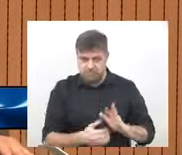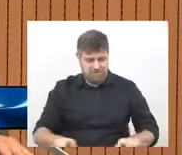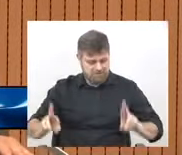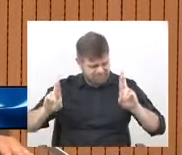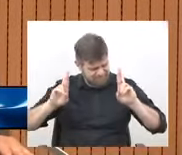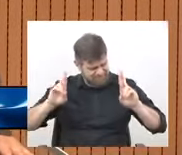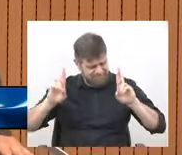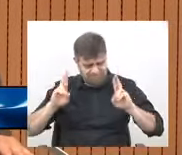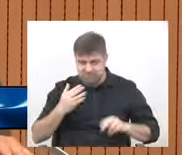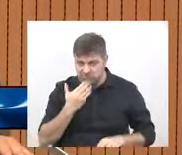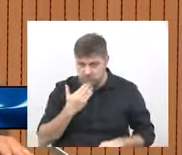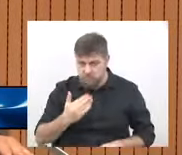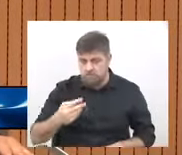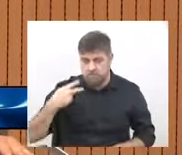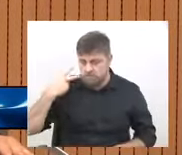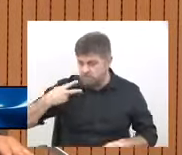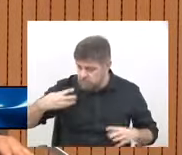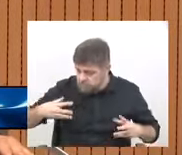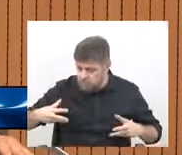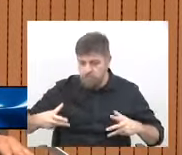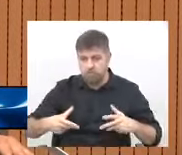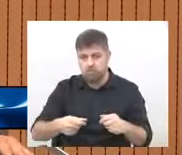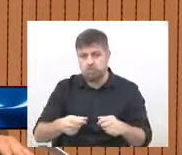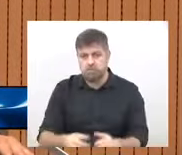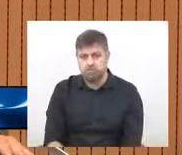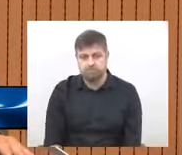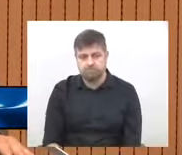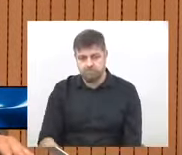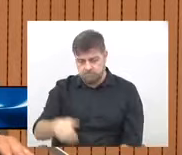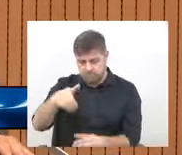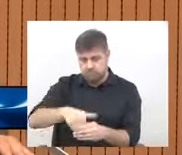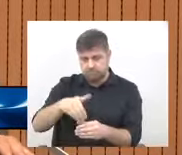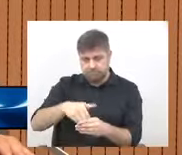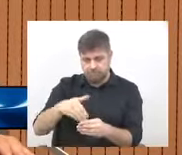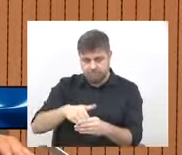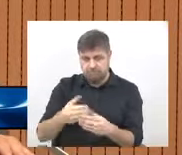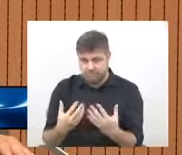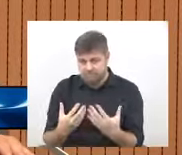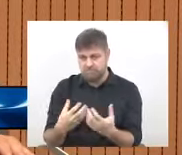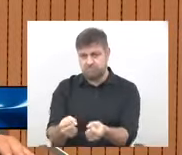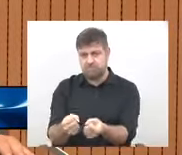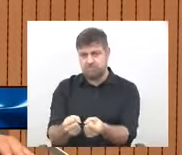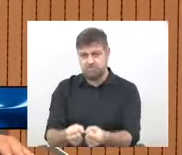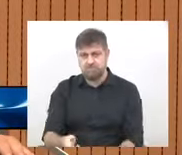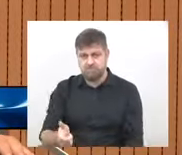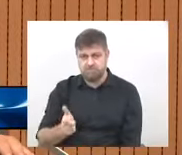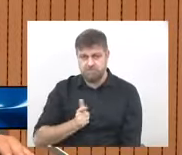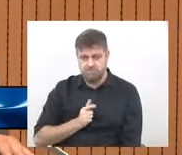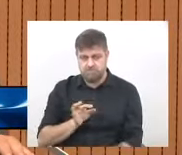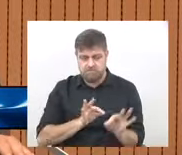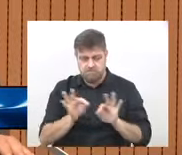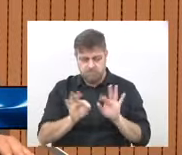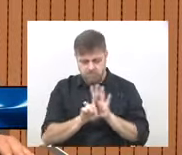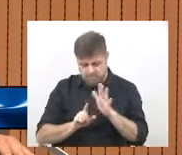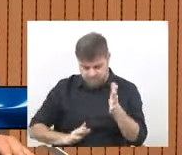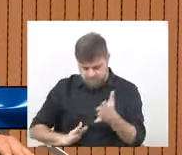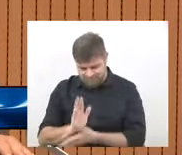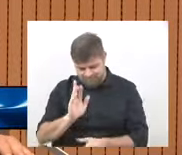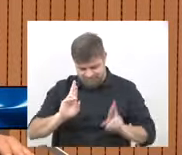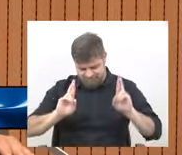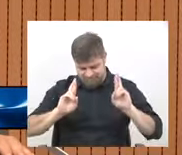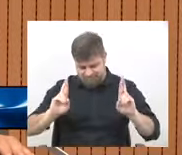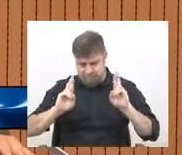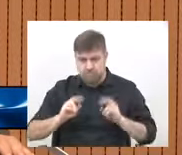eu peço que todos os vereadores que votem favorável a esse projeto. Vejo com